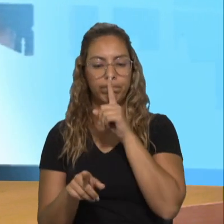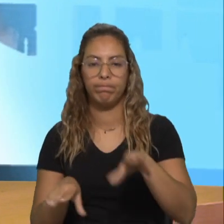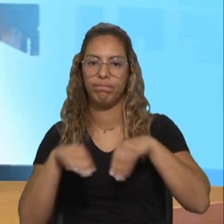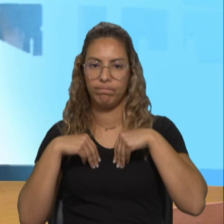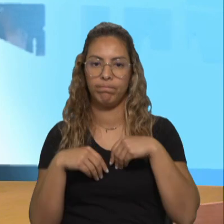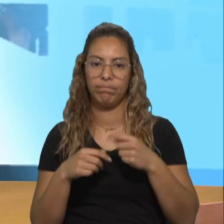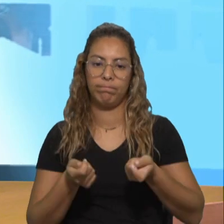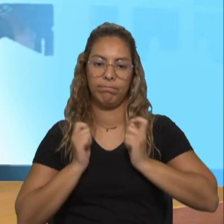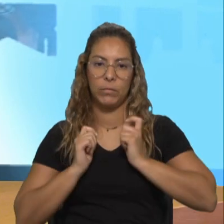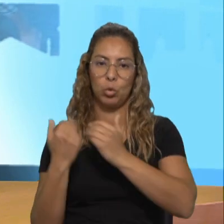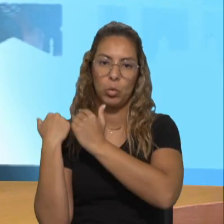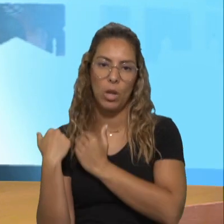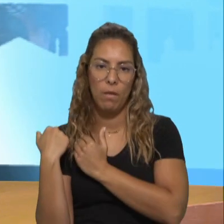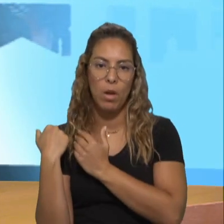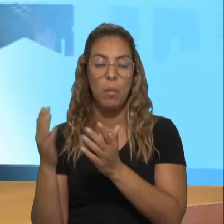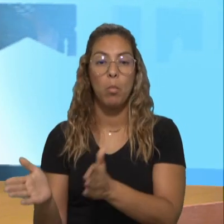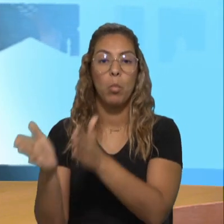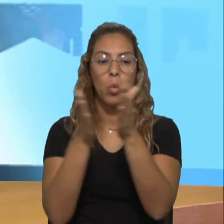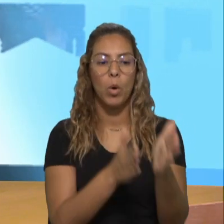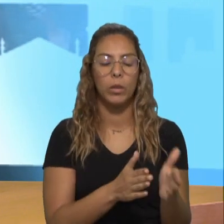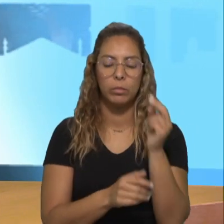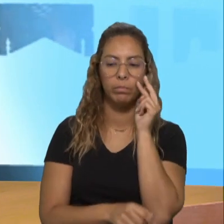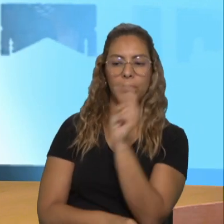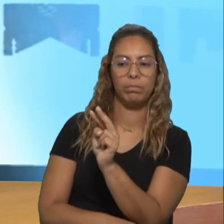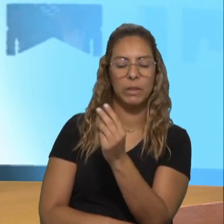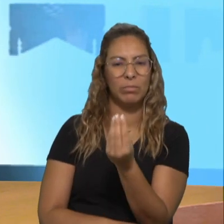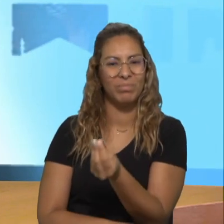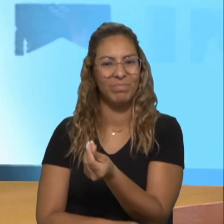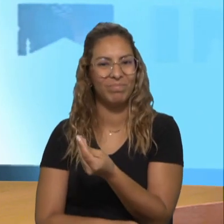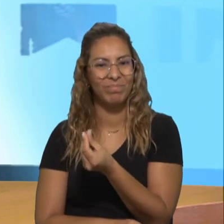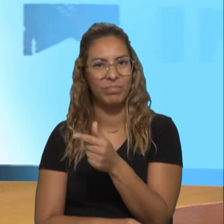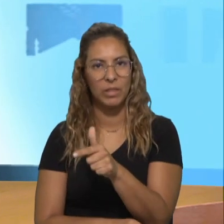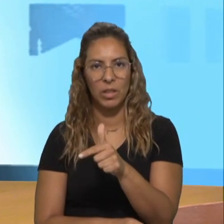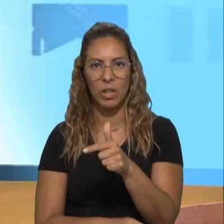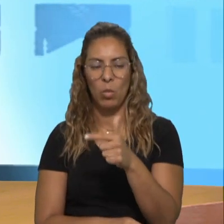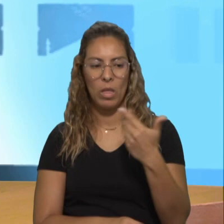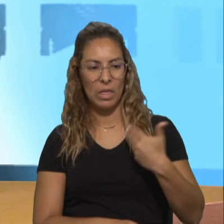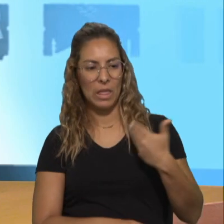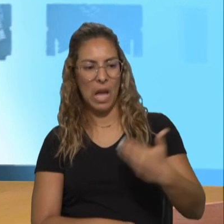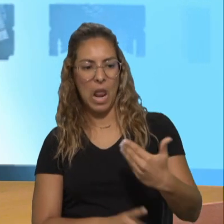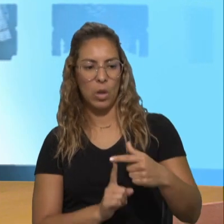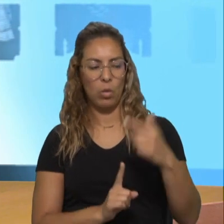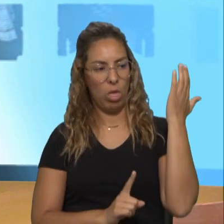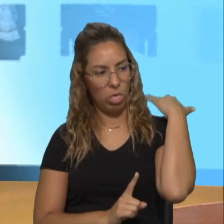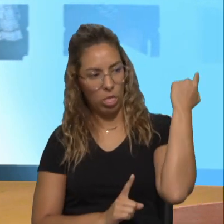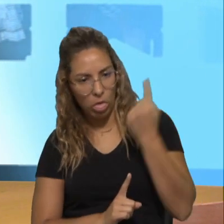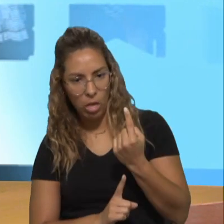por outro lado que há muitos jovens que ainda veem essa questão do direito e do dever do voto